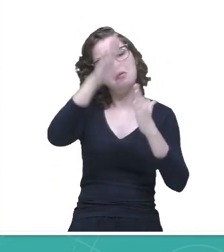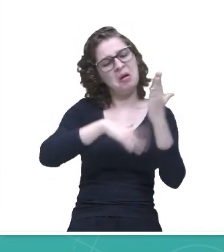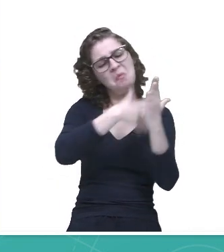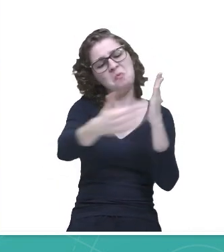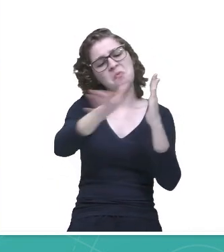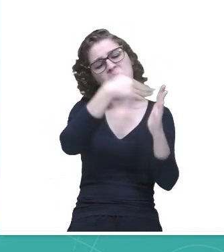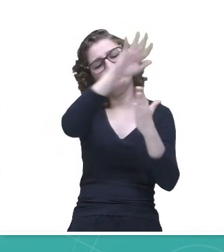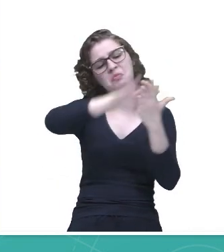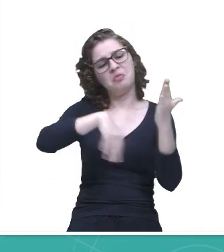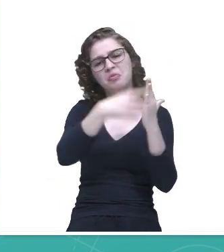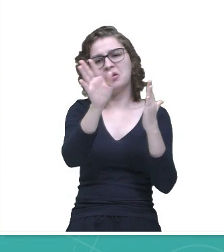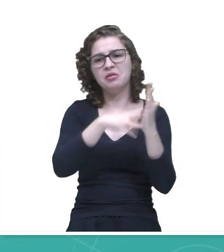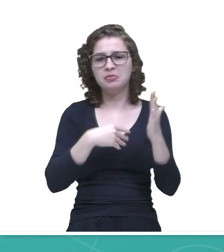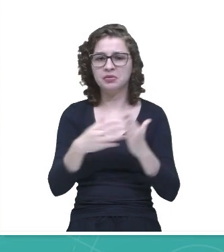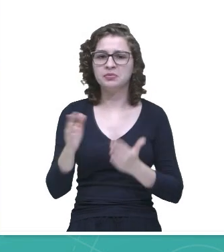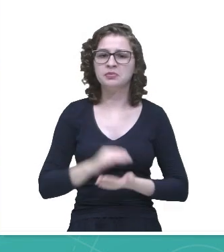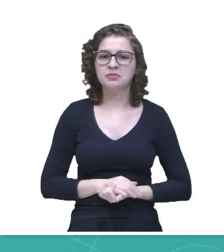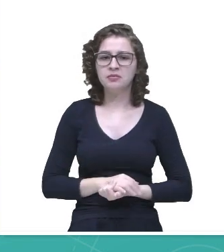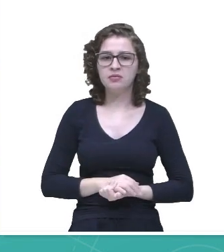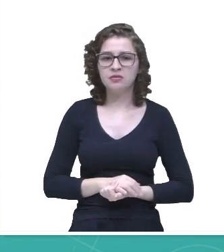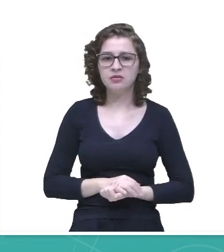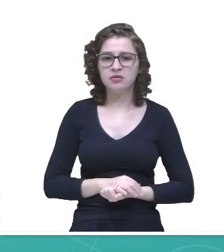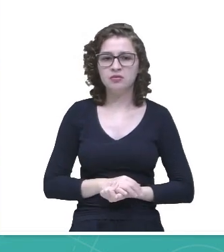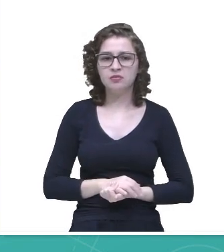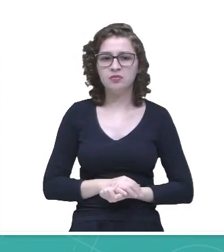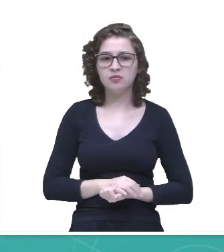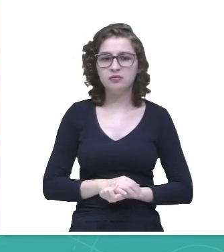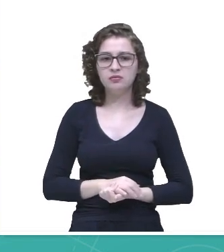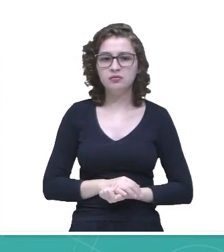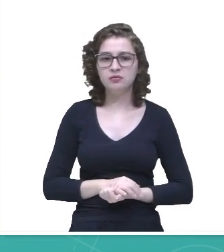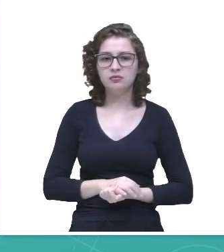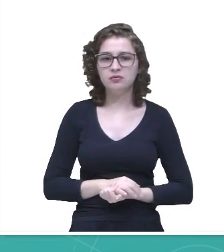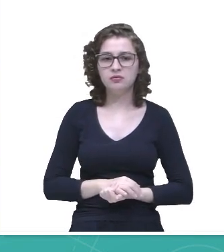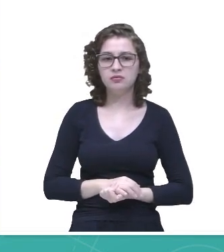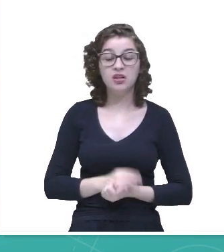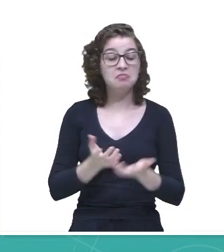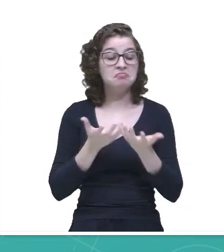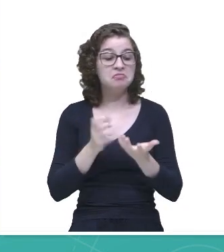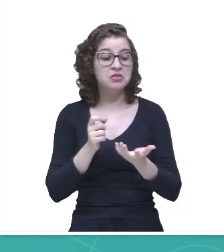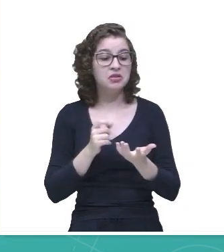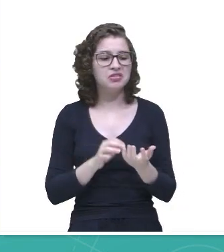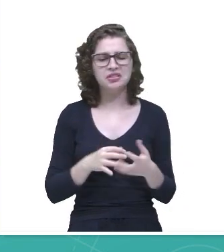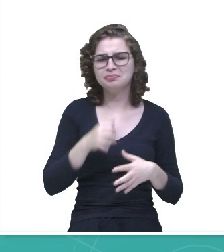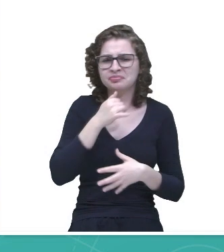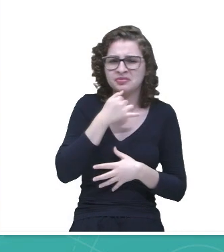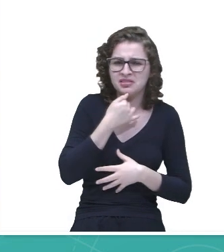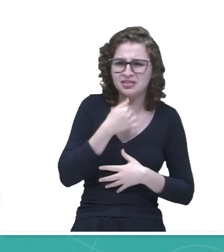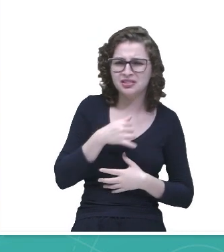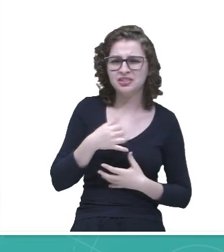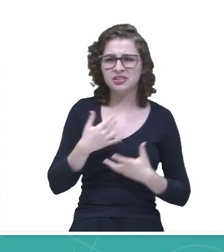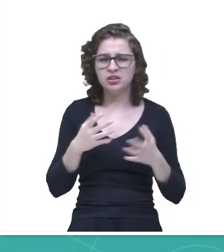fazendo e refazendo o empastado ou provocando explosões. Preferência pelo patético, trágico